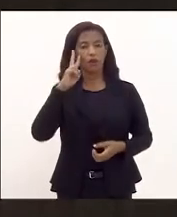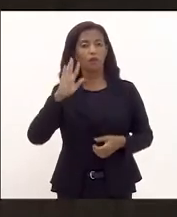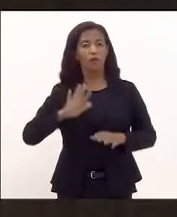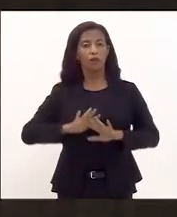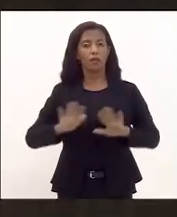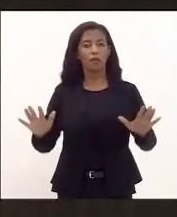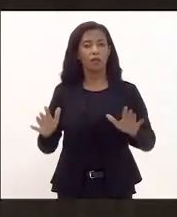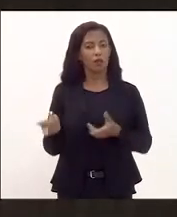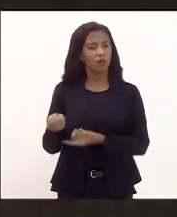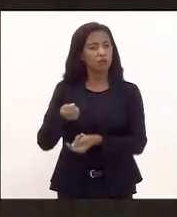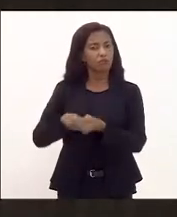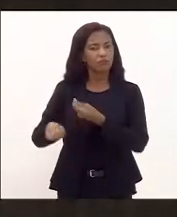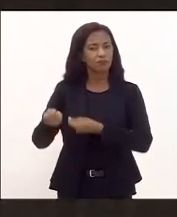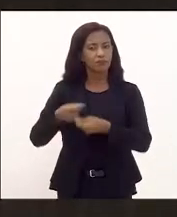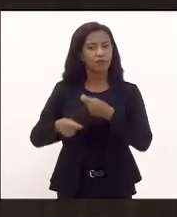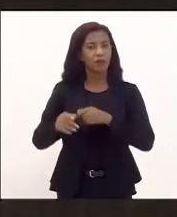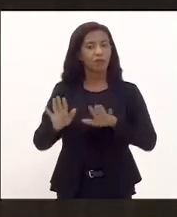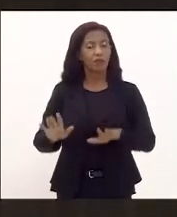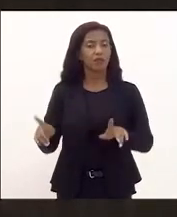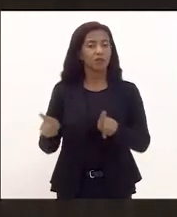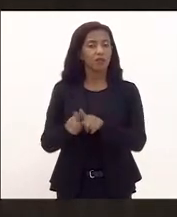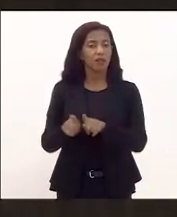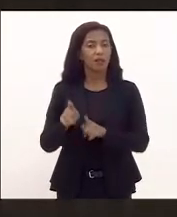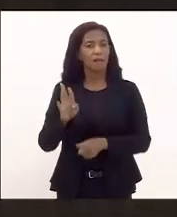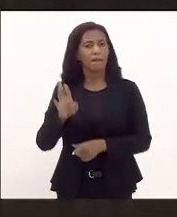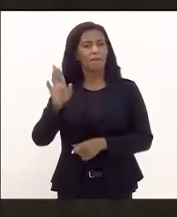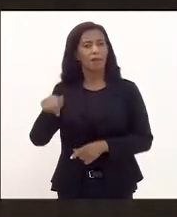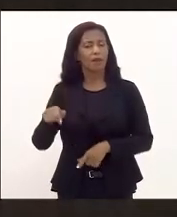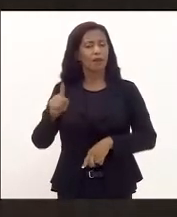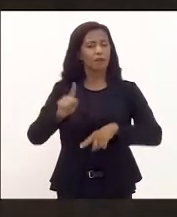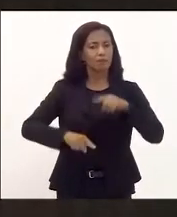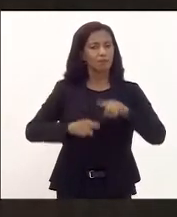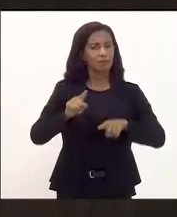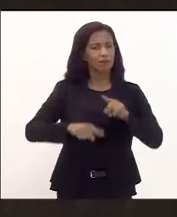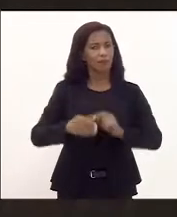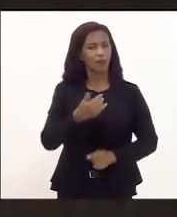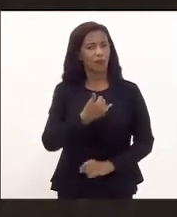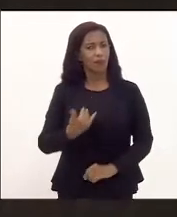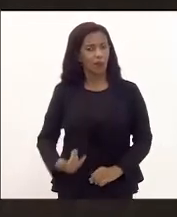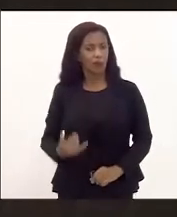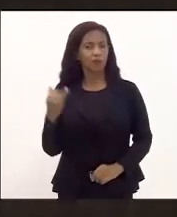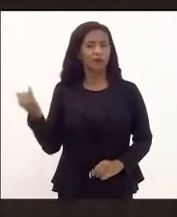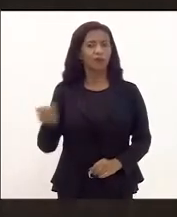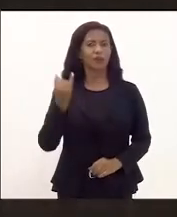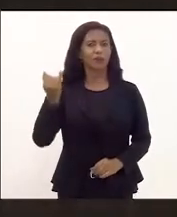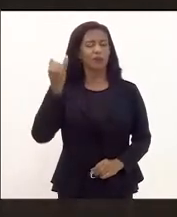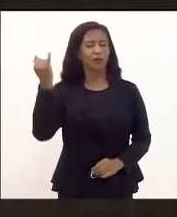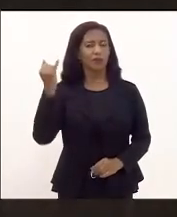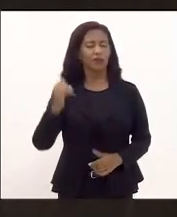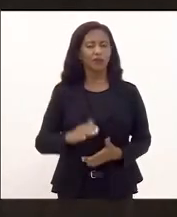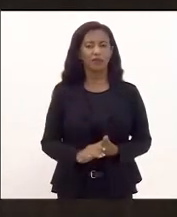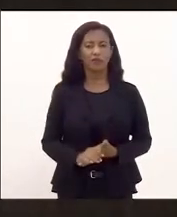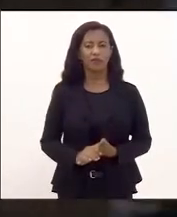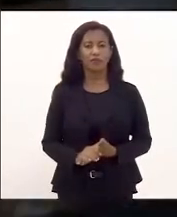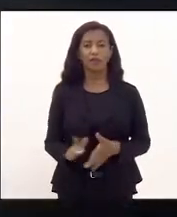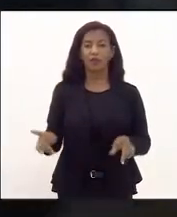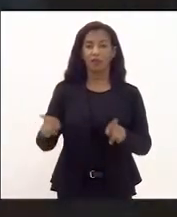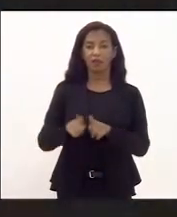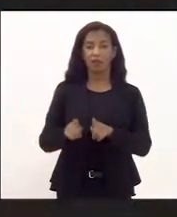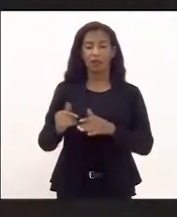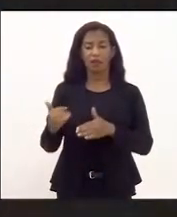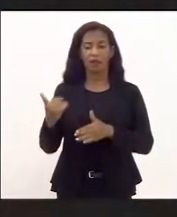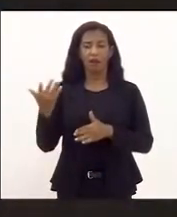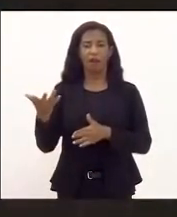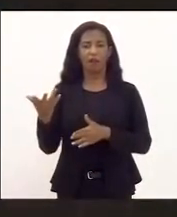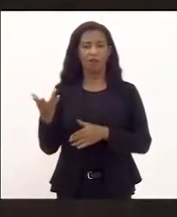os recursos financeiros, mas também bens e equipamentos públicos, que podem também ser importantes para o funcionamento desses equipamentos,